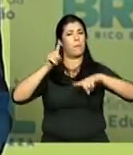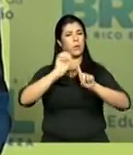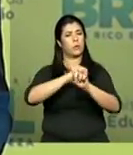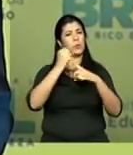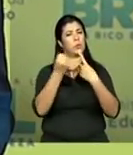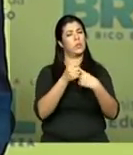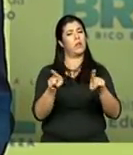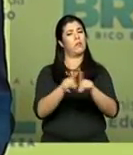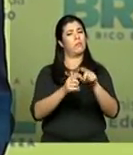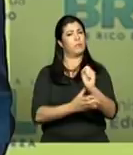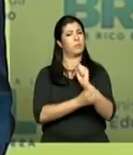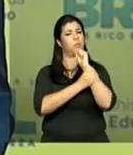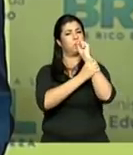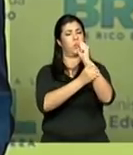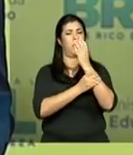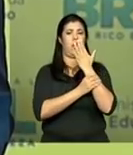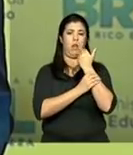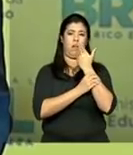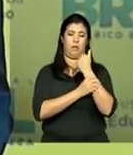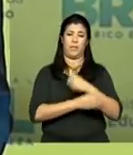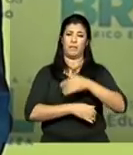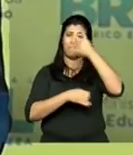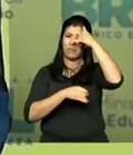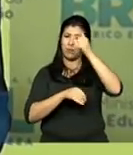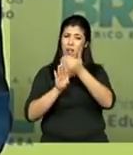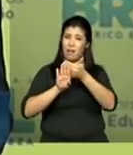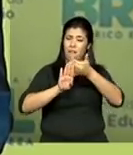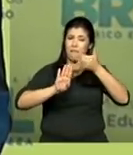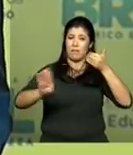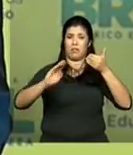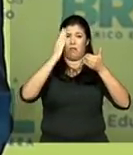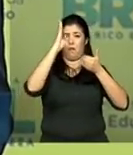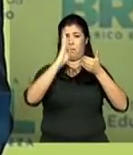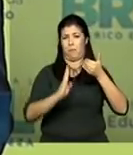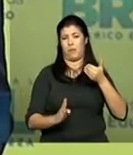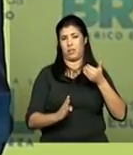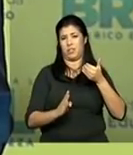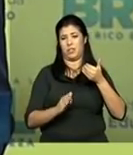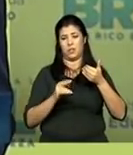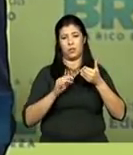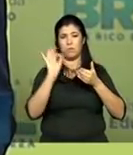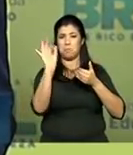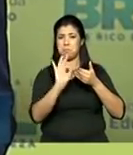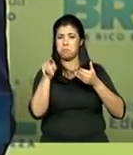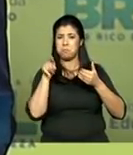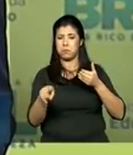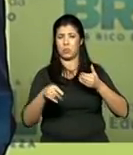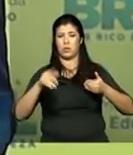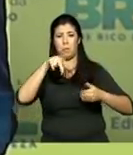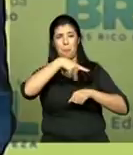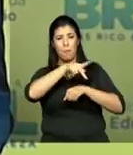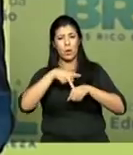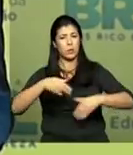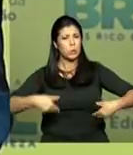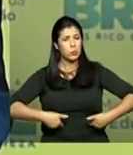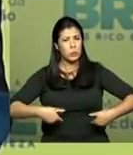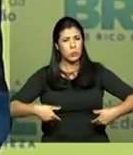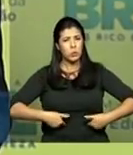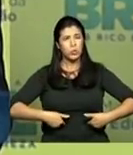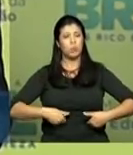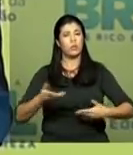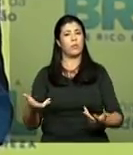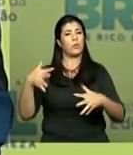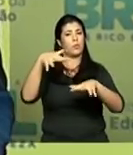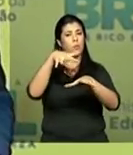alimentar, garantir que o Brasil saísse do mapa da fome promovendo a inclusão de milhões de